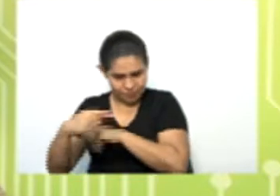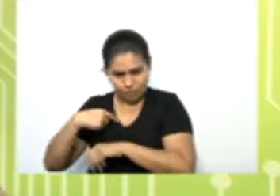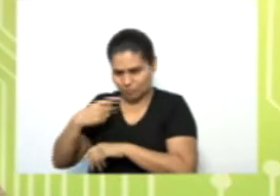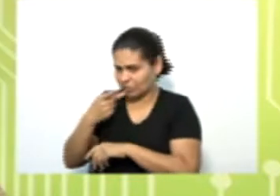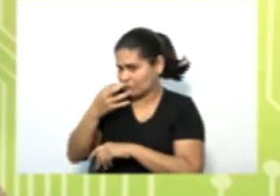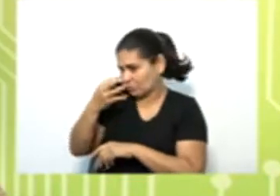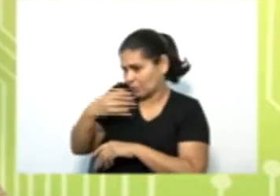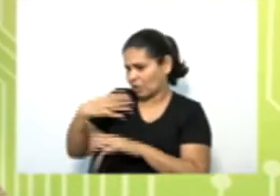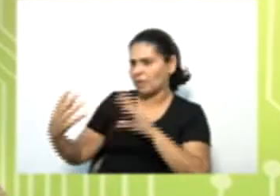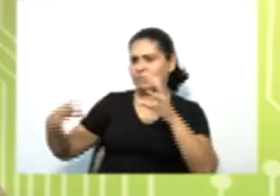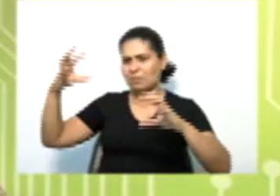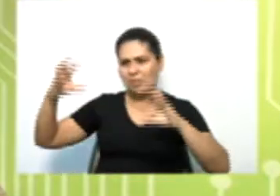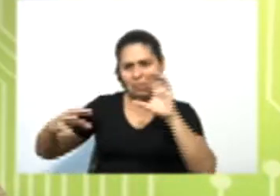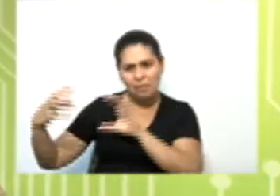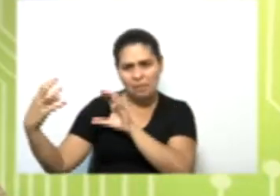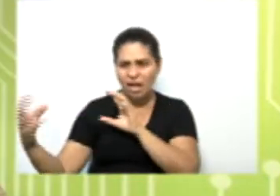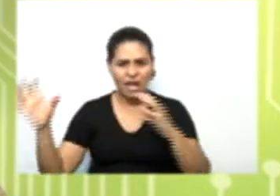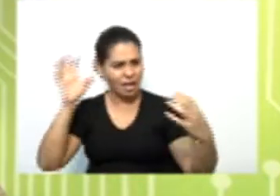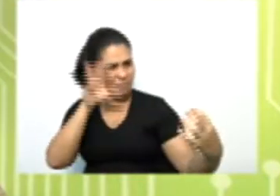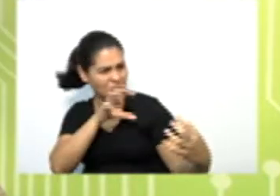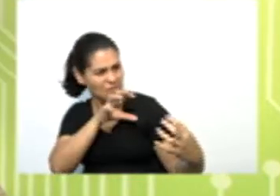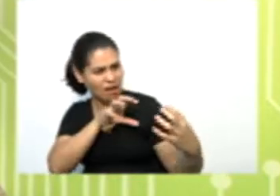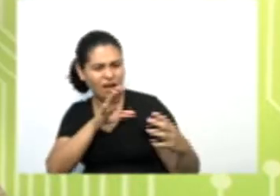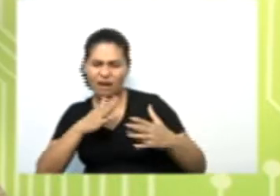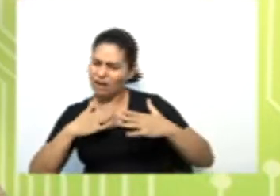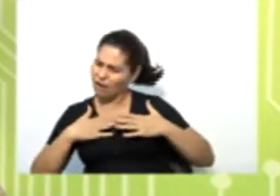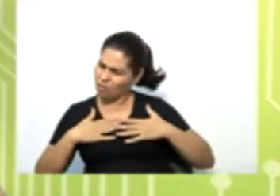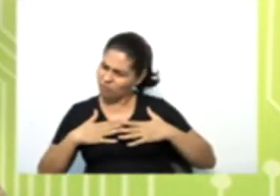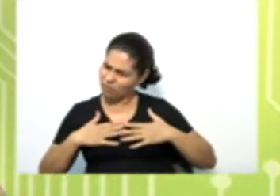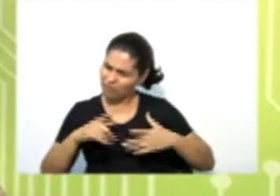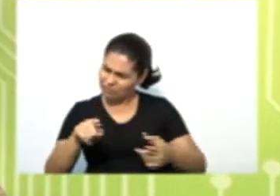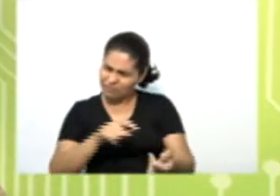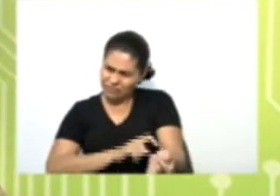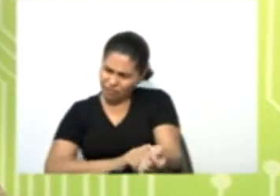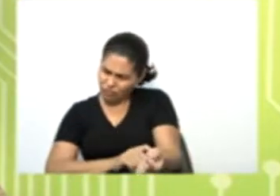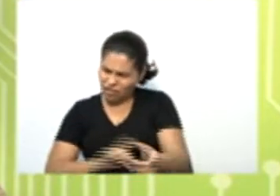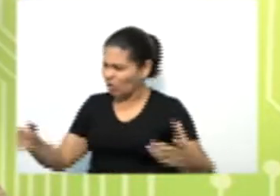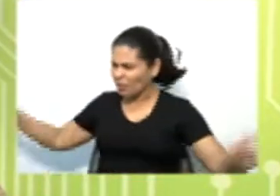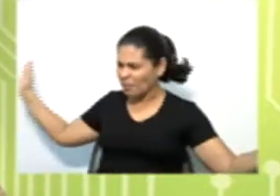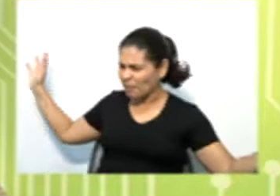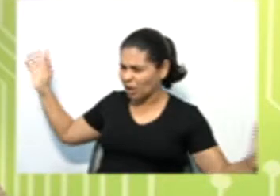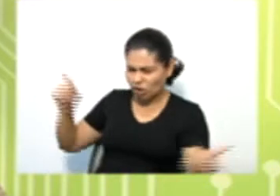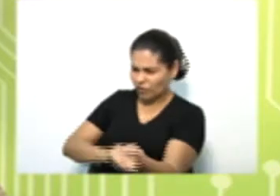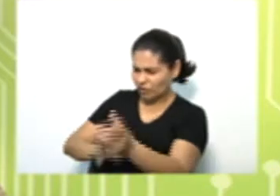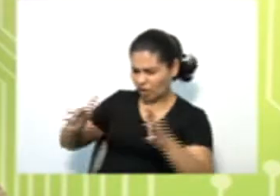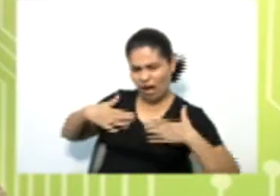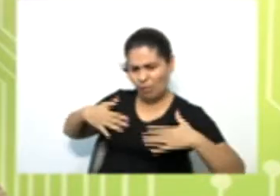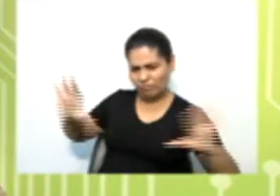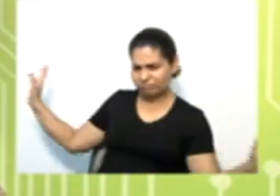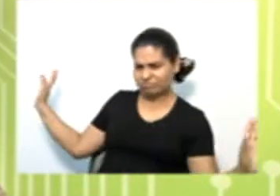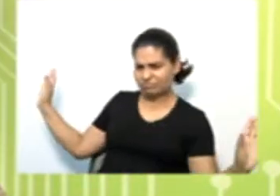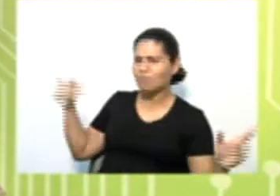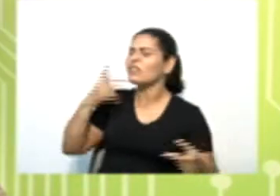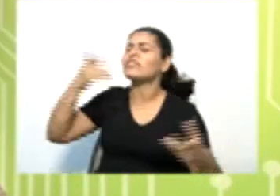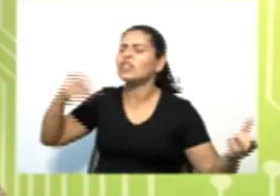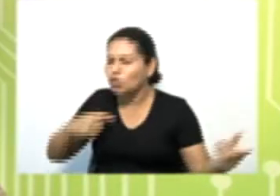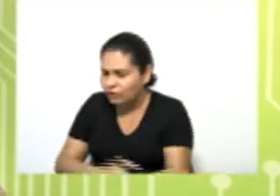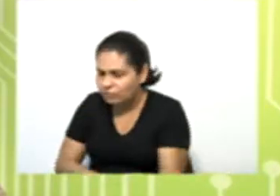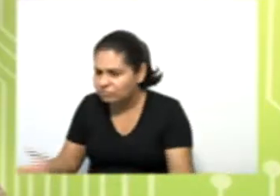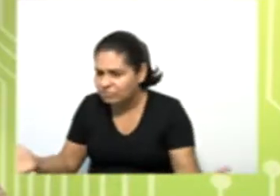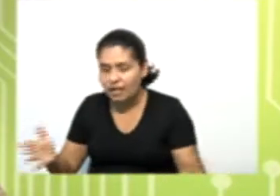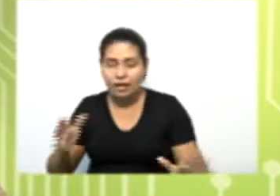e eu começo a me exaltar, e de repente ele fala assim, calma, Clébio, você está muito nervoso. Eu nervoso? Eu não estou nervoso não, eu estou calmo, eu estou muito calmo aqui, por que você está dizendo que estou